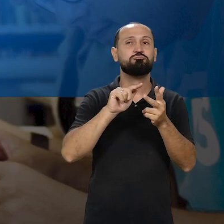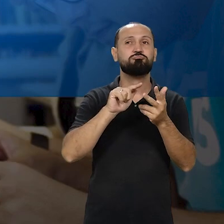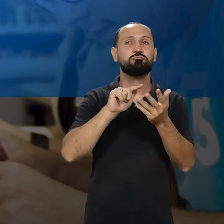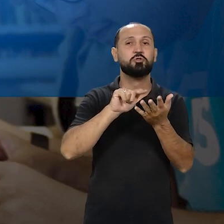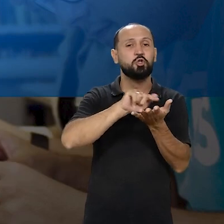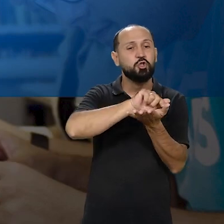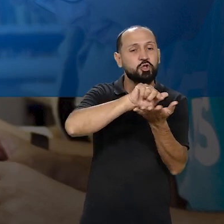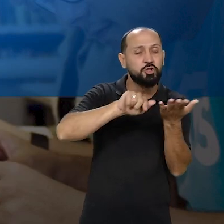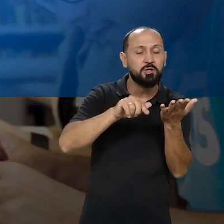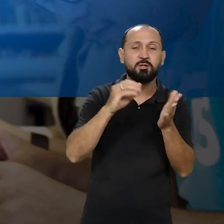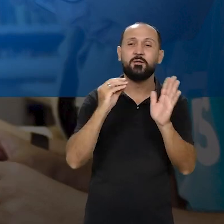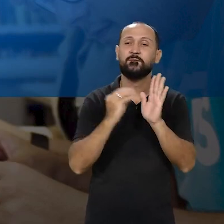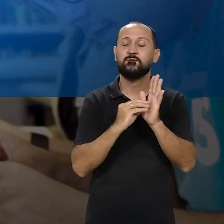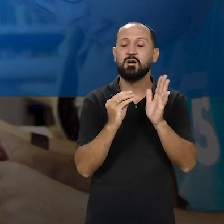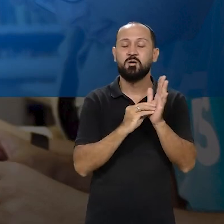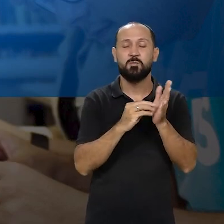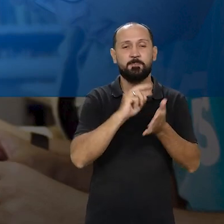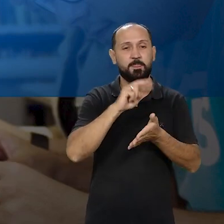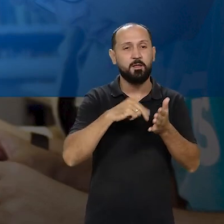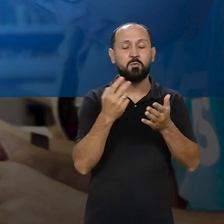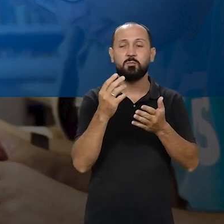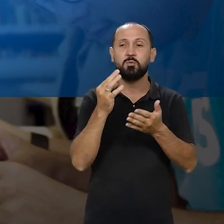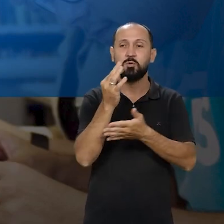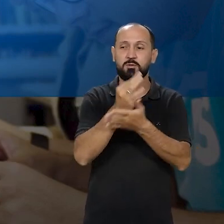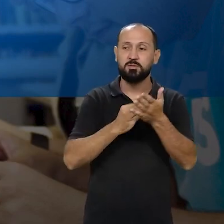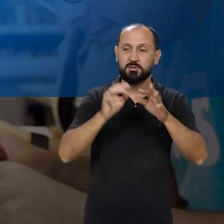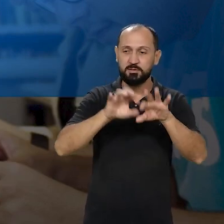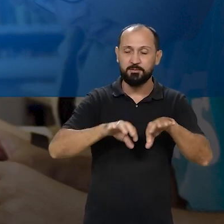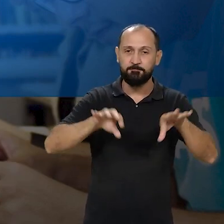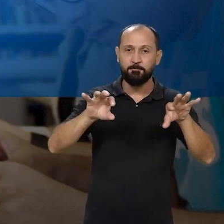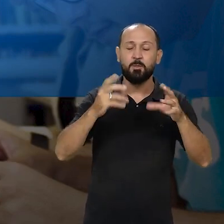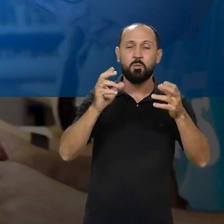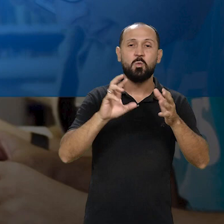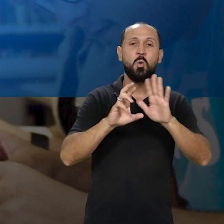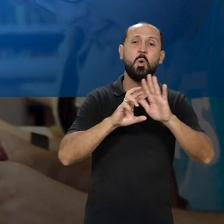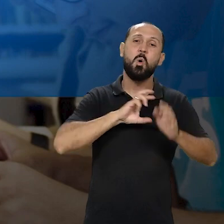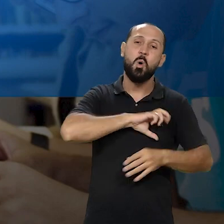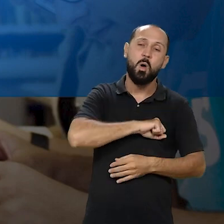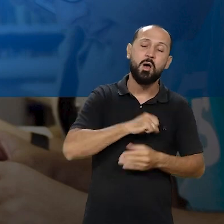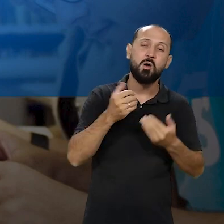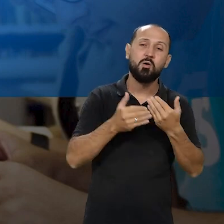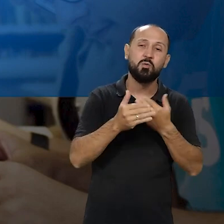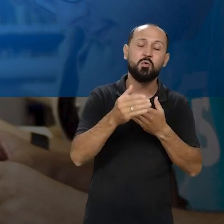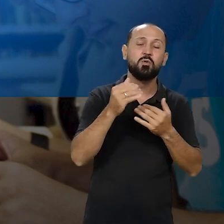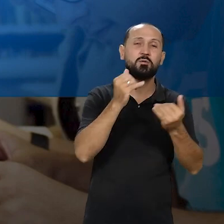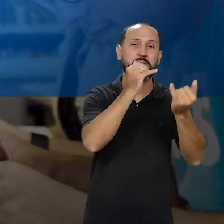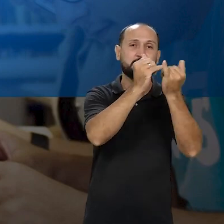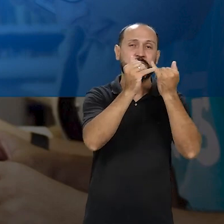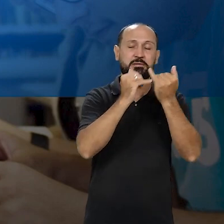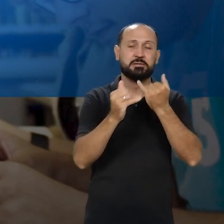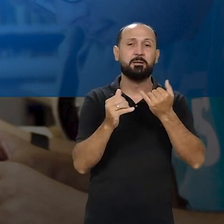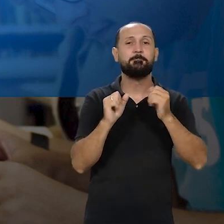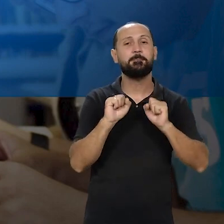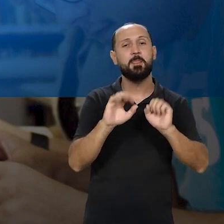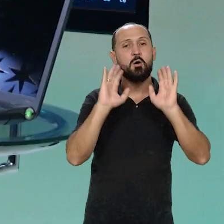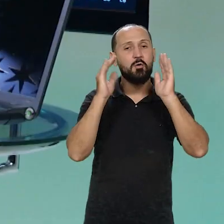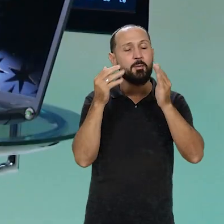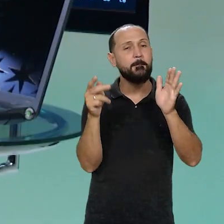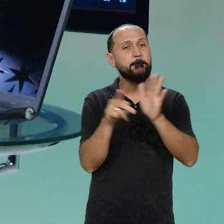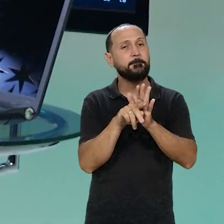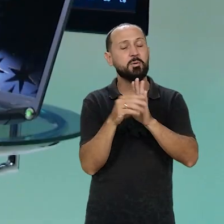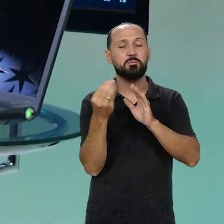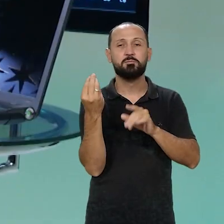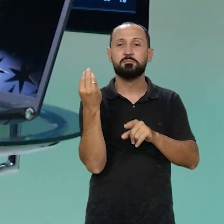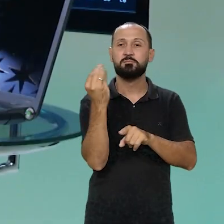porque ele pode ser lido tanto com os textos separados, como um romance contemporâneo fragmentado, né? O foco que eu